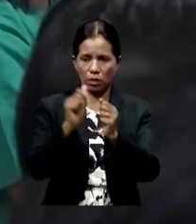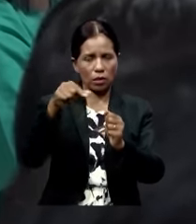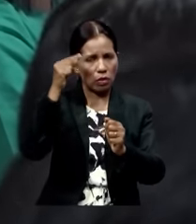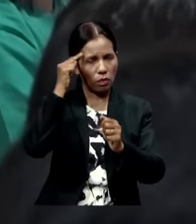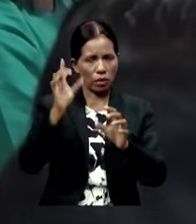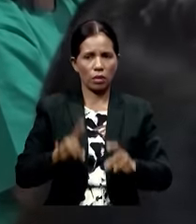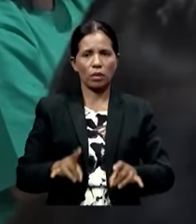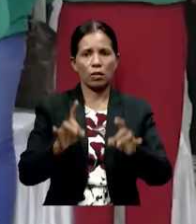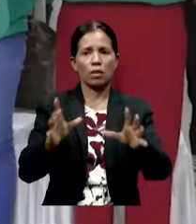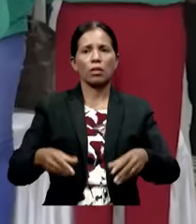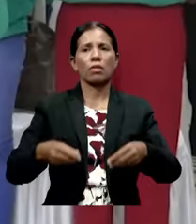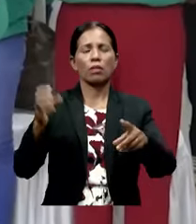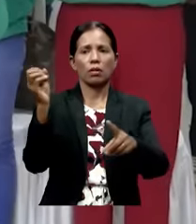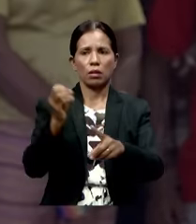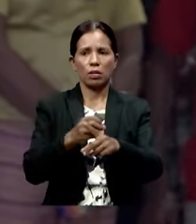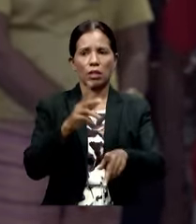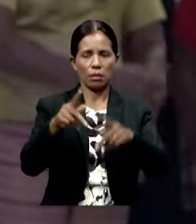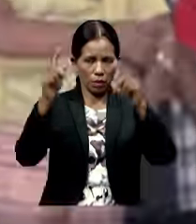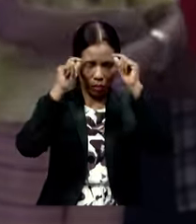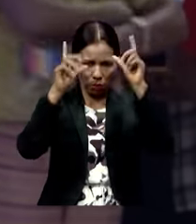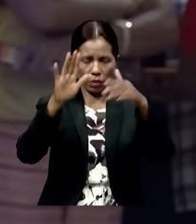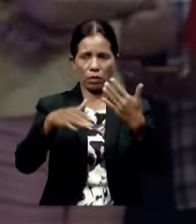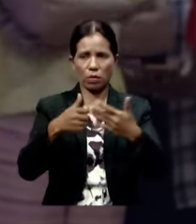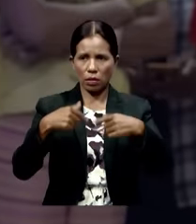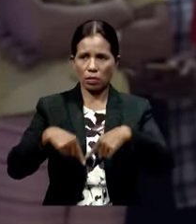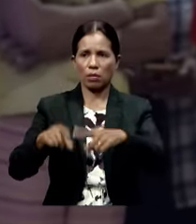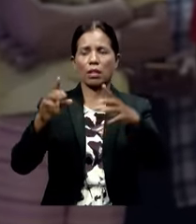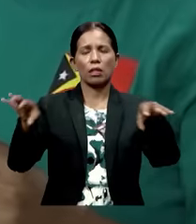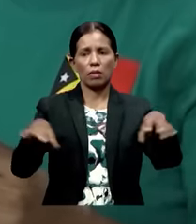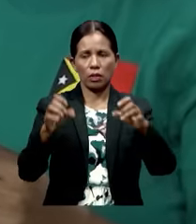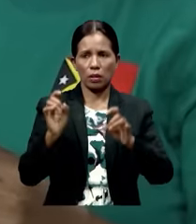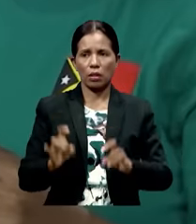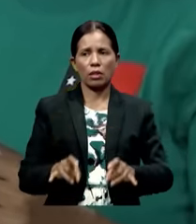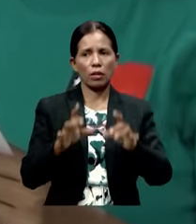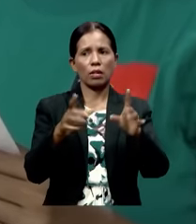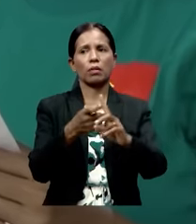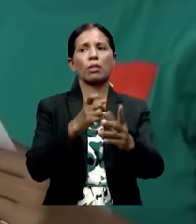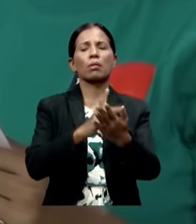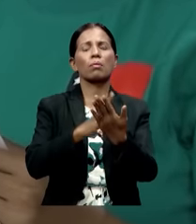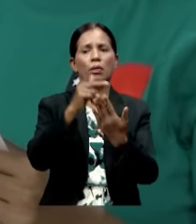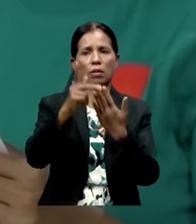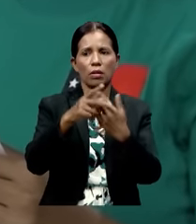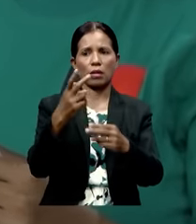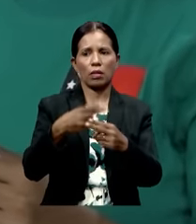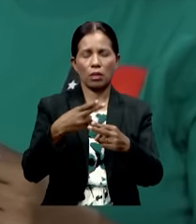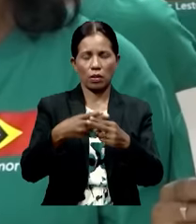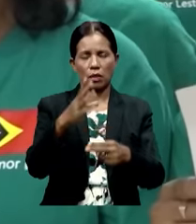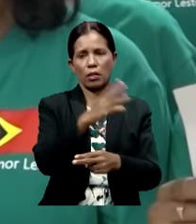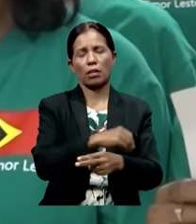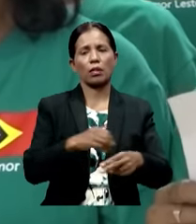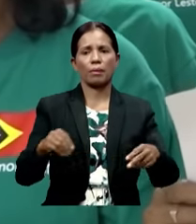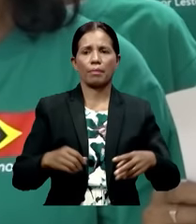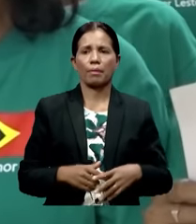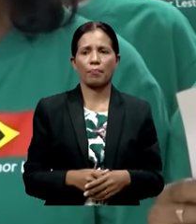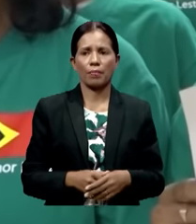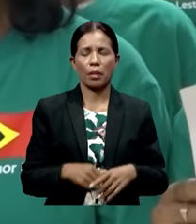Austrália, onde foi oportunidade para Timor-Leste, pelo serviço e a Austrália, lhe russi programa honaran Seasonal Worker Program.